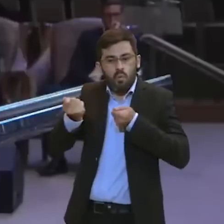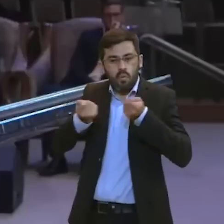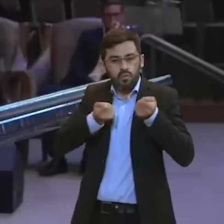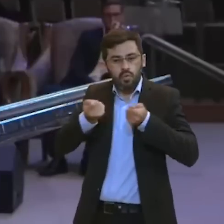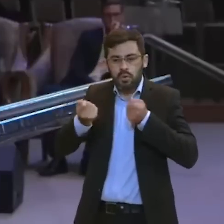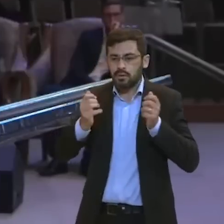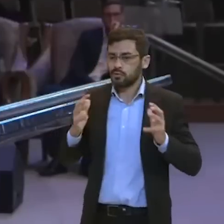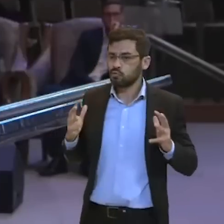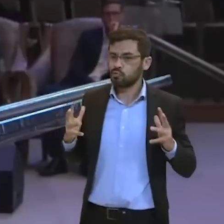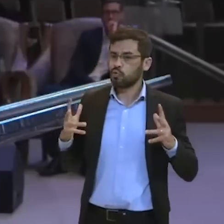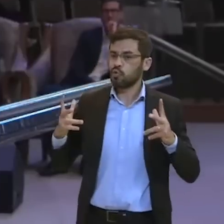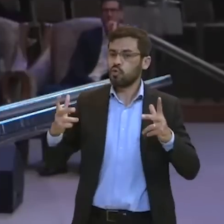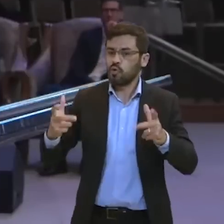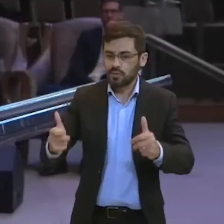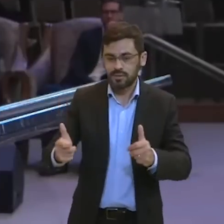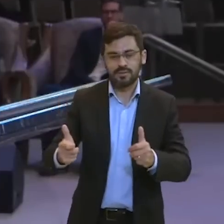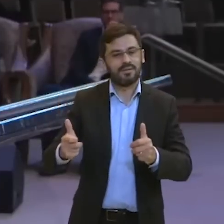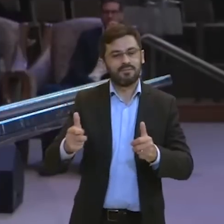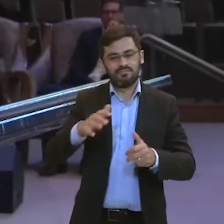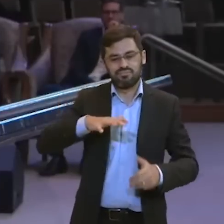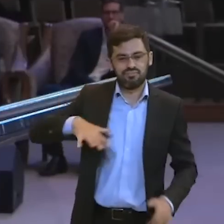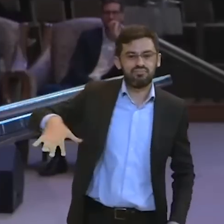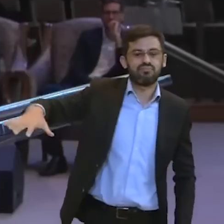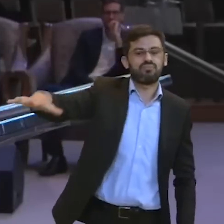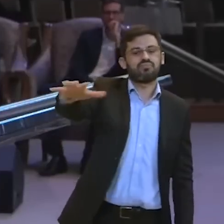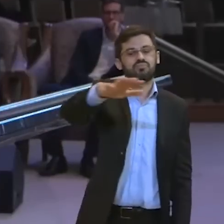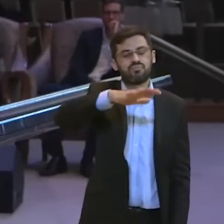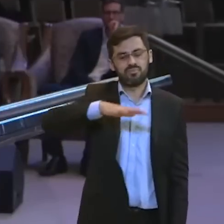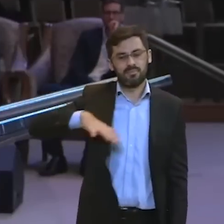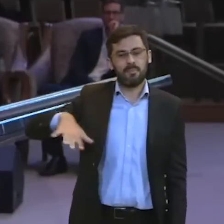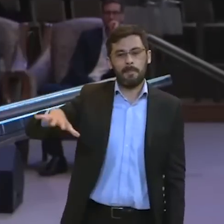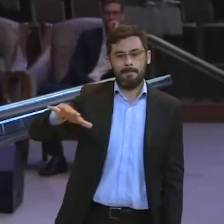exércitos toda a terra de Judá.